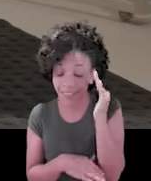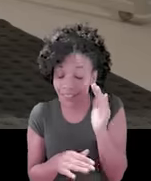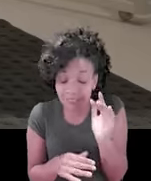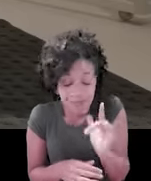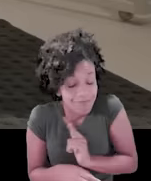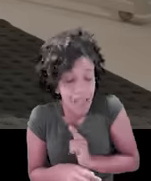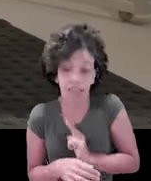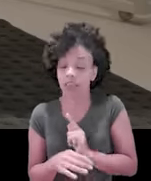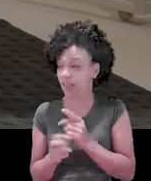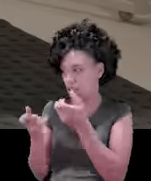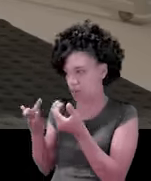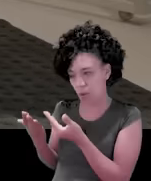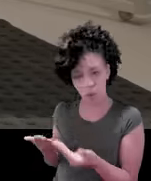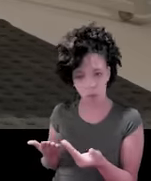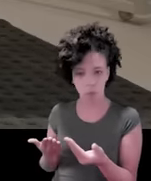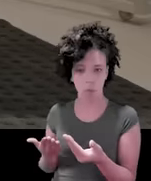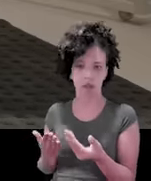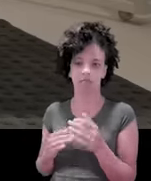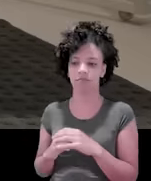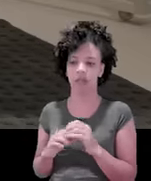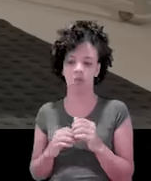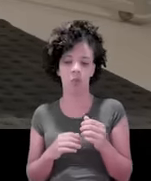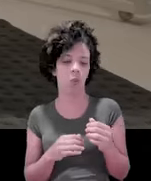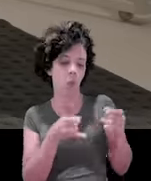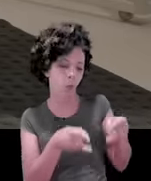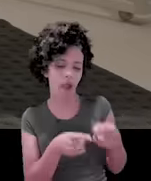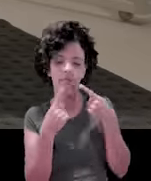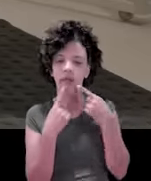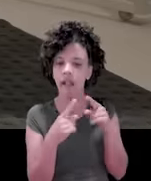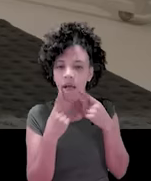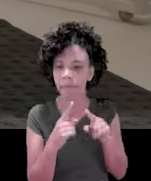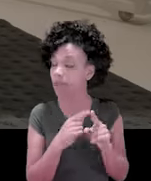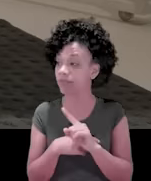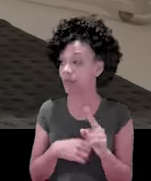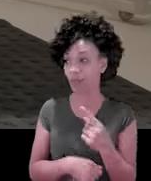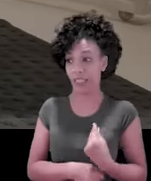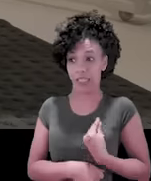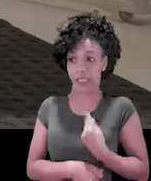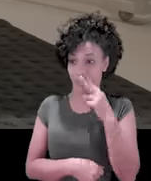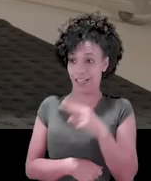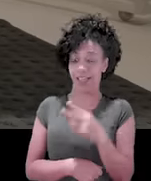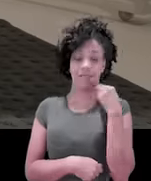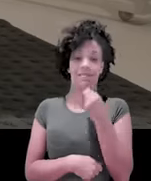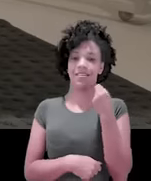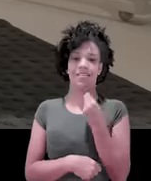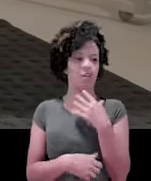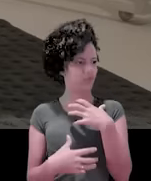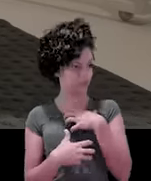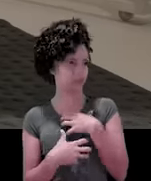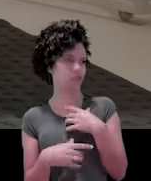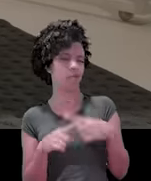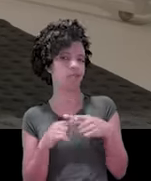existe e quem tá falando não é um cara que tá no quarto reclamando é um cara que viu isso acontecer